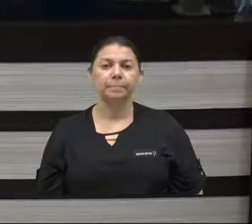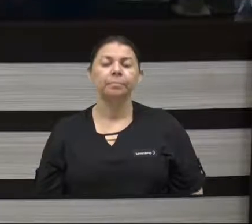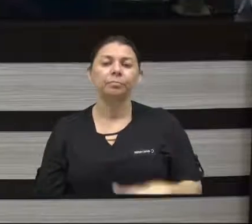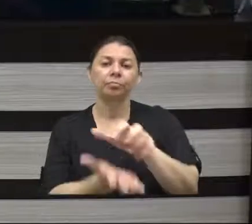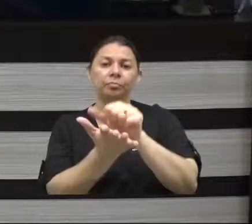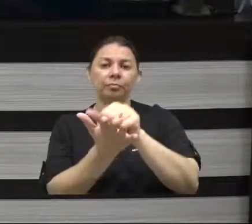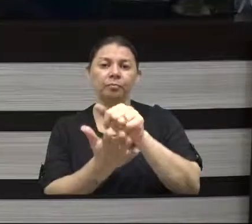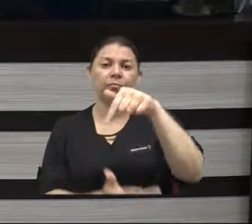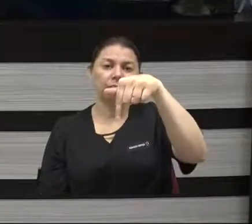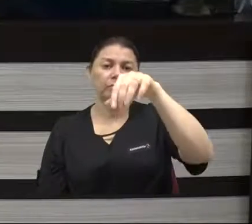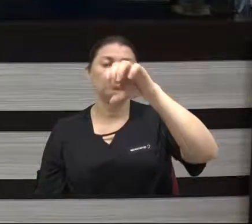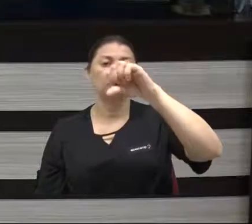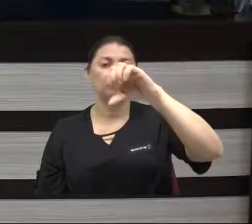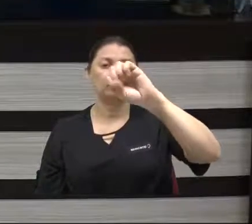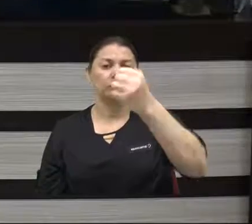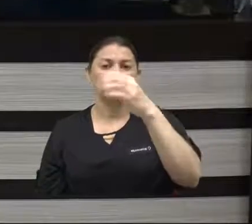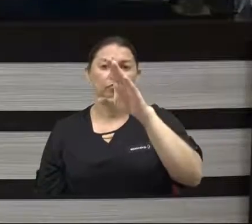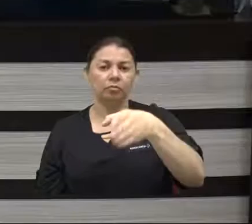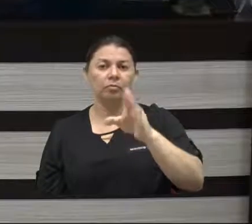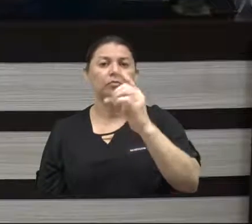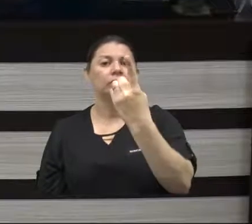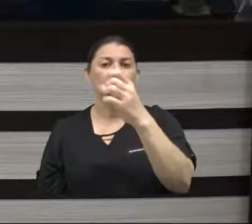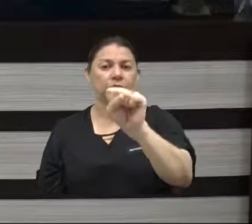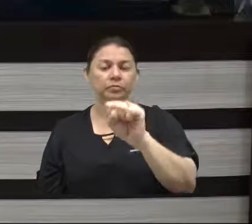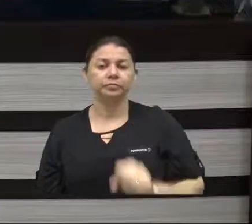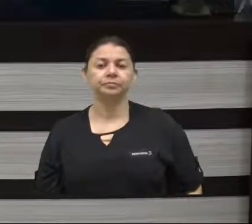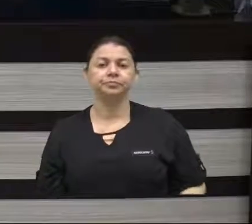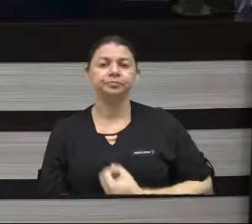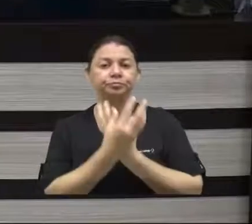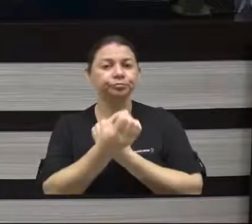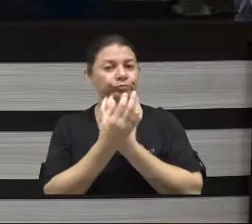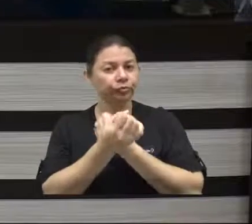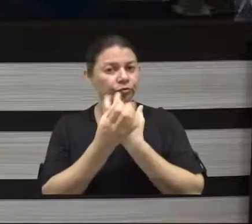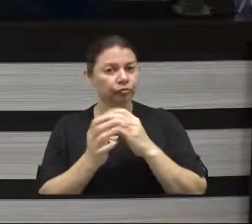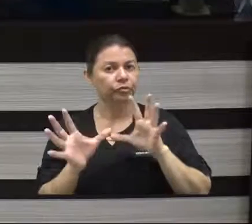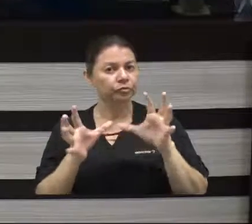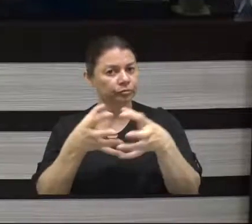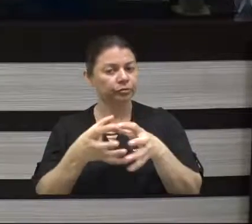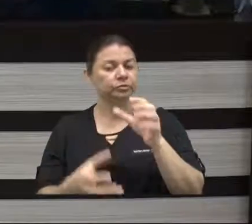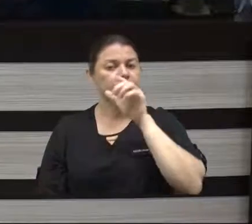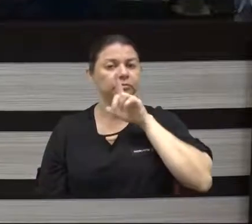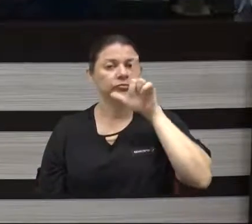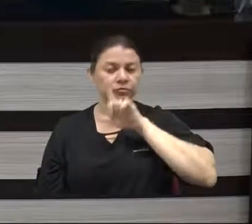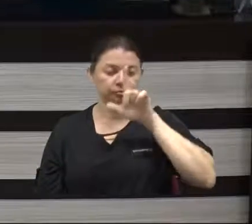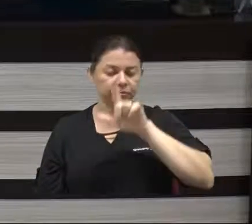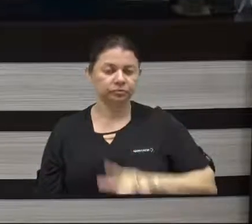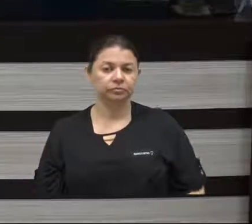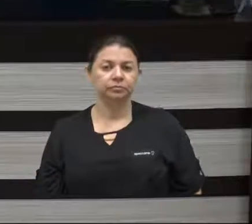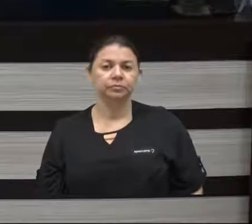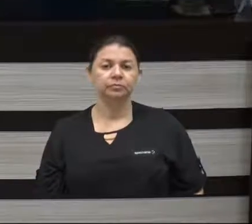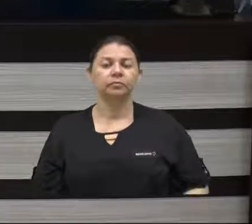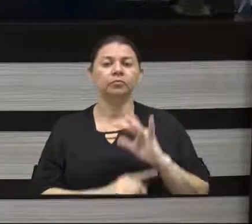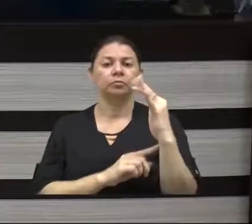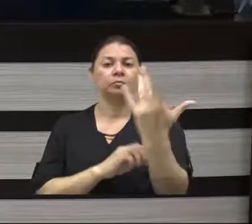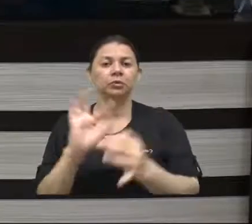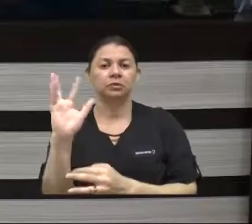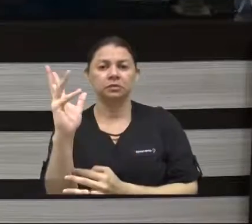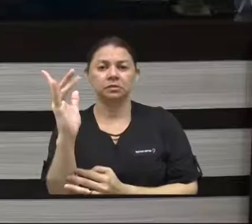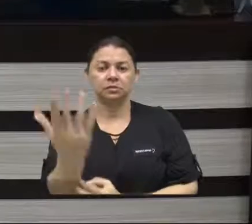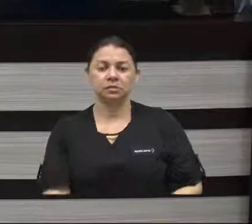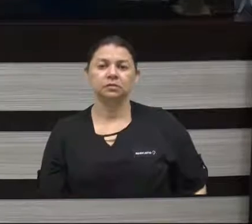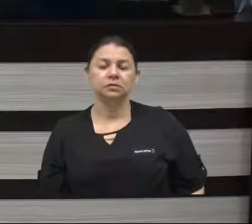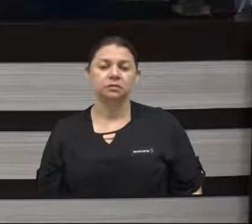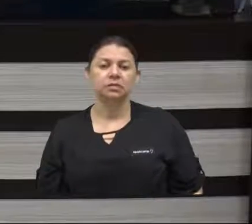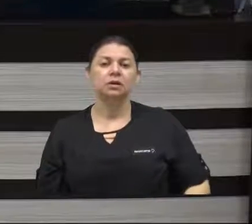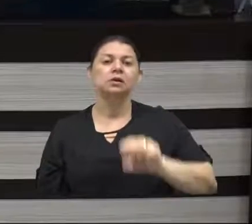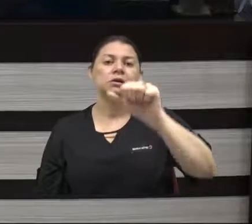número 798/2018 requer informações do Poder Executivo sobre revitalização da Praça Largo Santa Isabel de Portugal. Vereador Helder